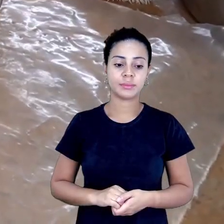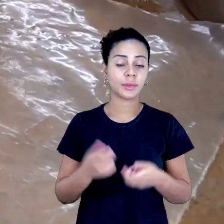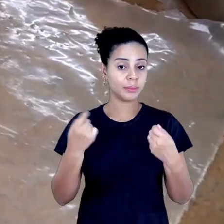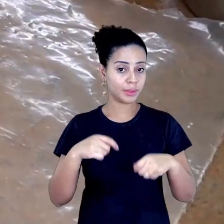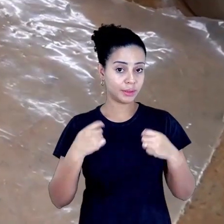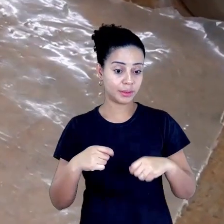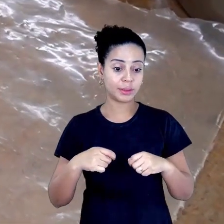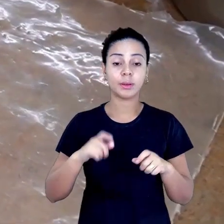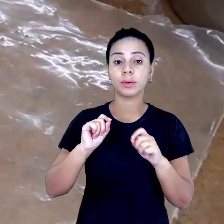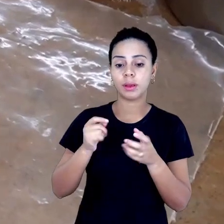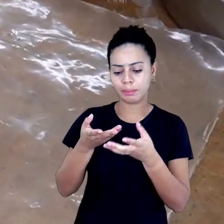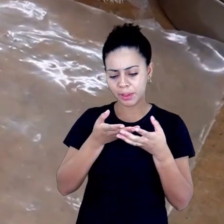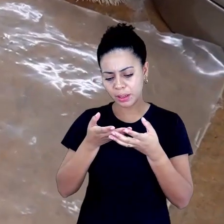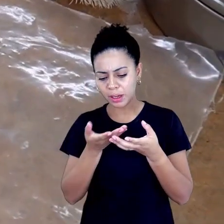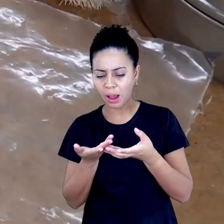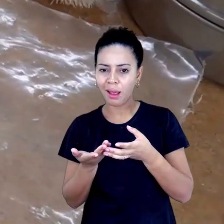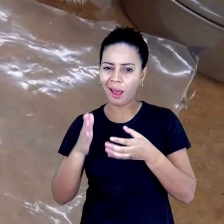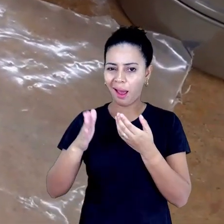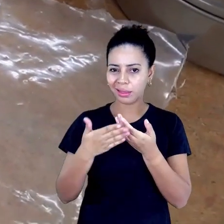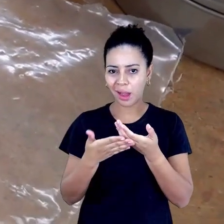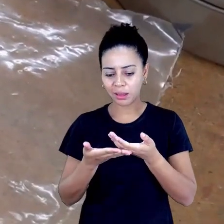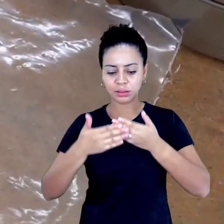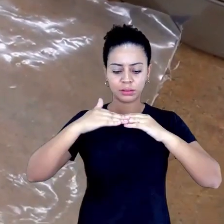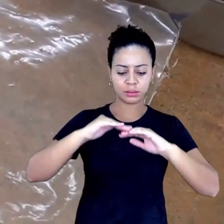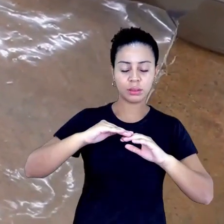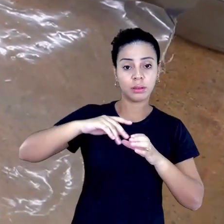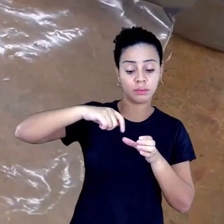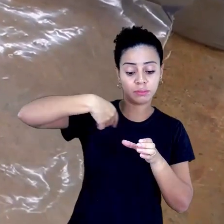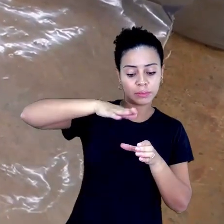Deve-se ter o cuidado de escovar a malha pelo fundo da peneira, de